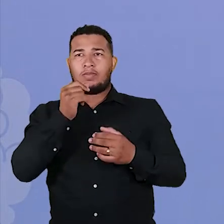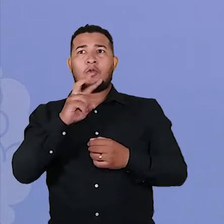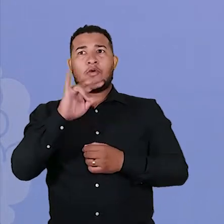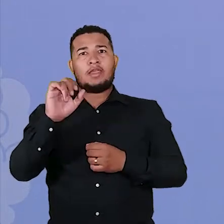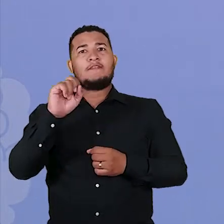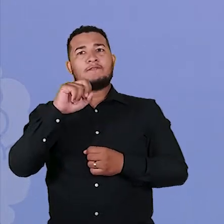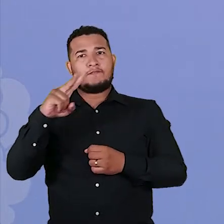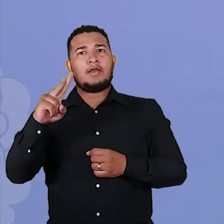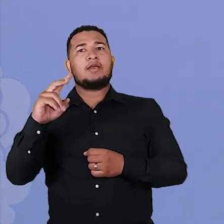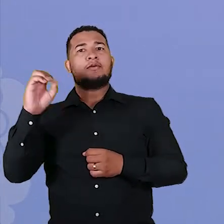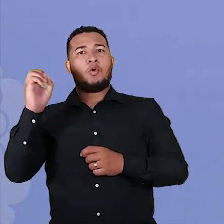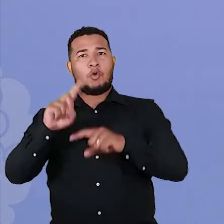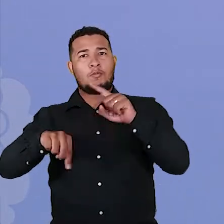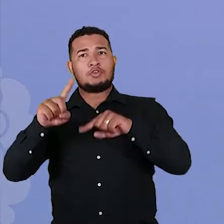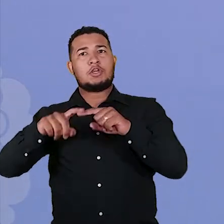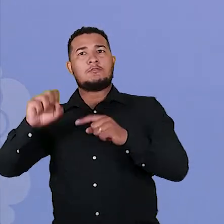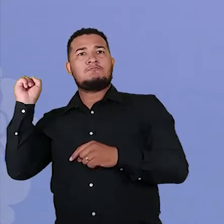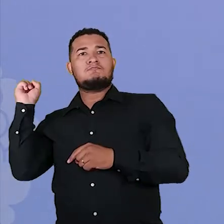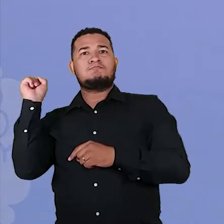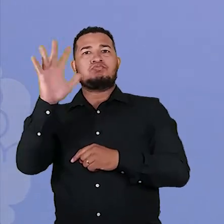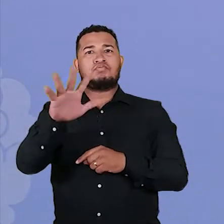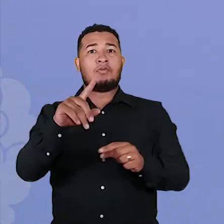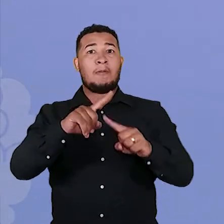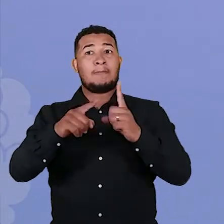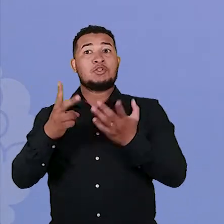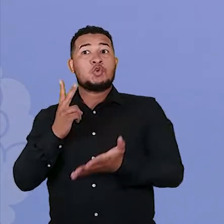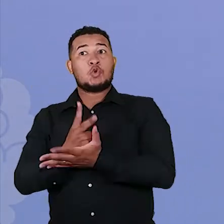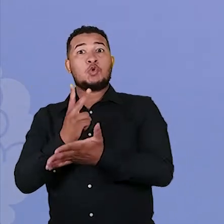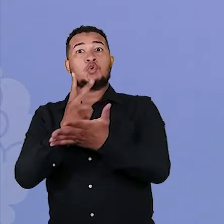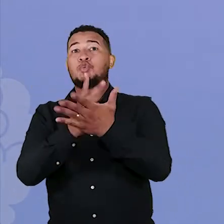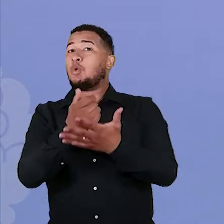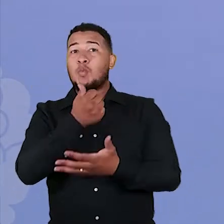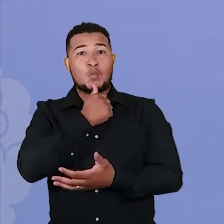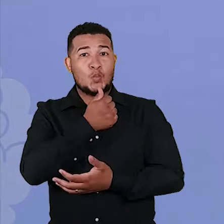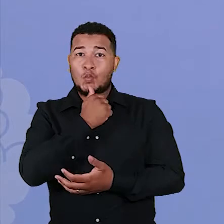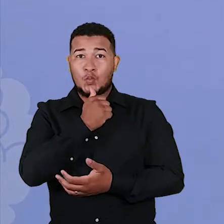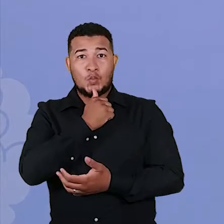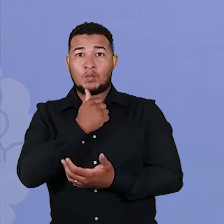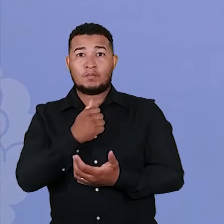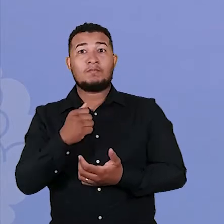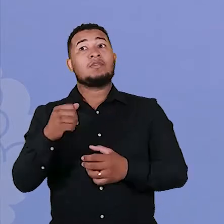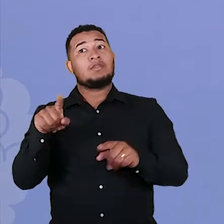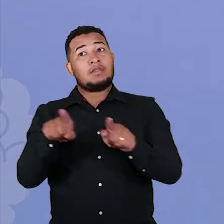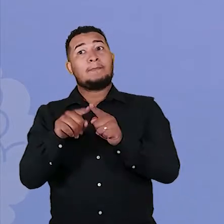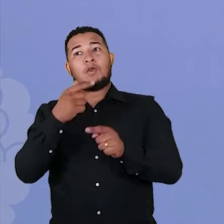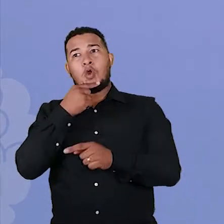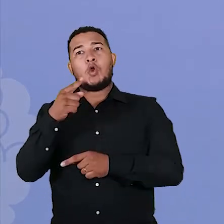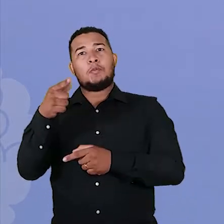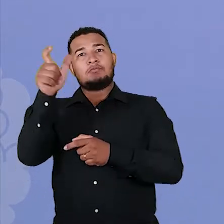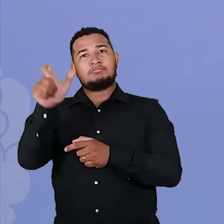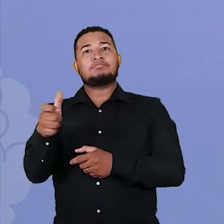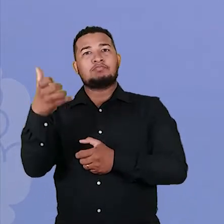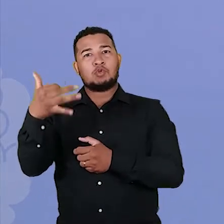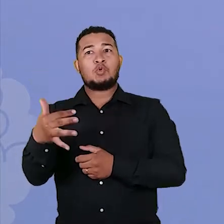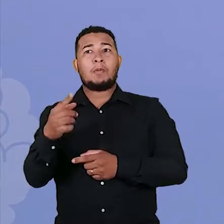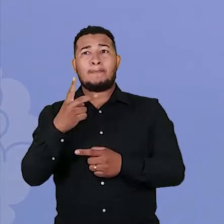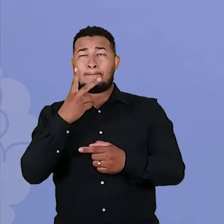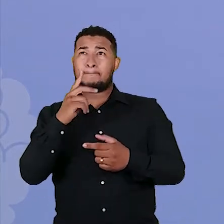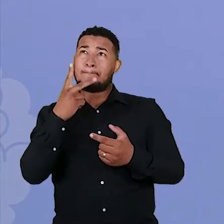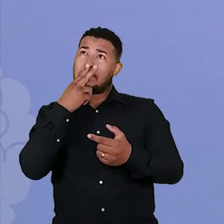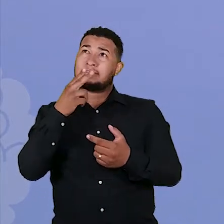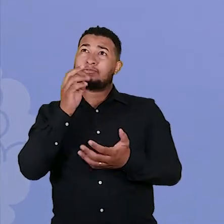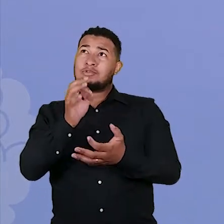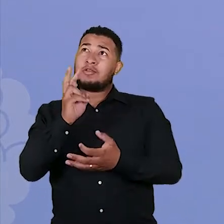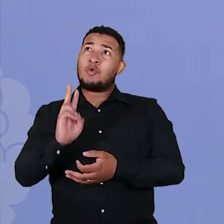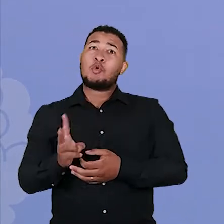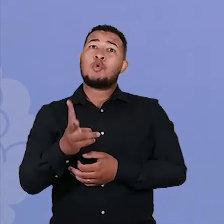ele vai ser jogado, o objeto, mas ele não continua o movimento, apesar de Galileu afirmar que a tendência seria